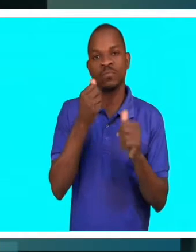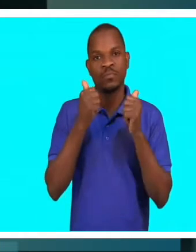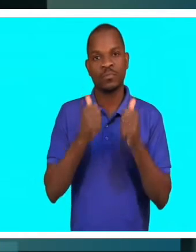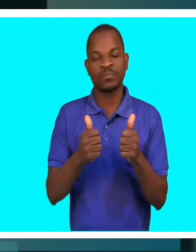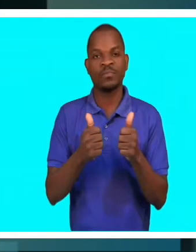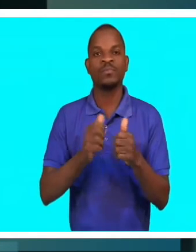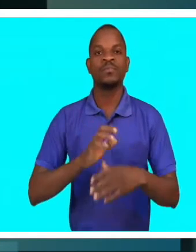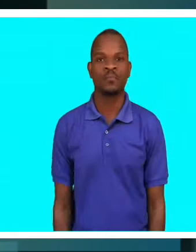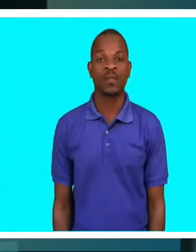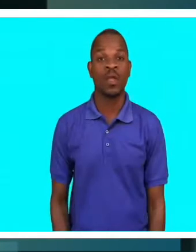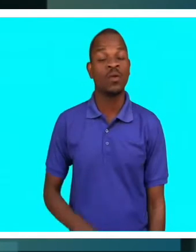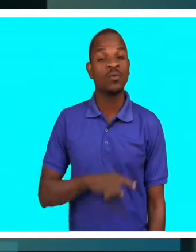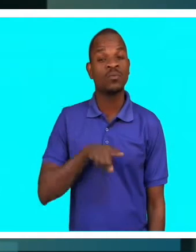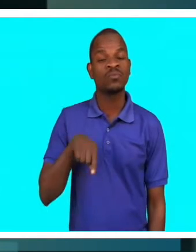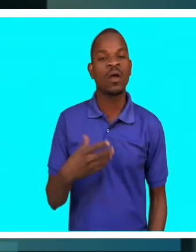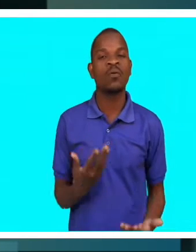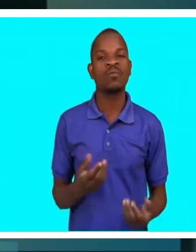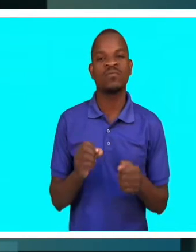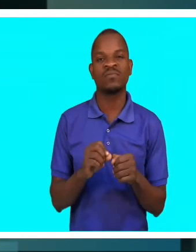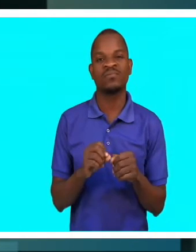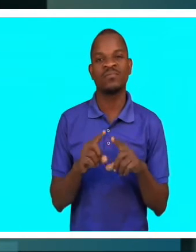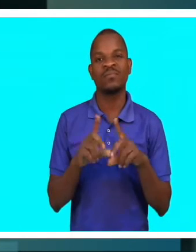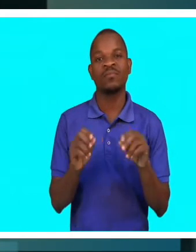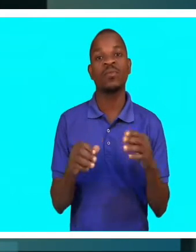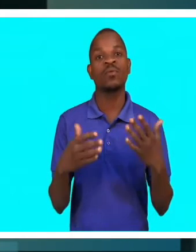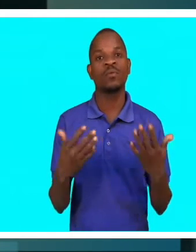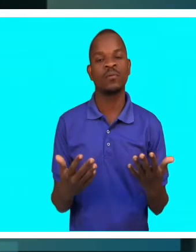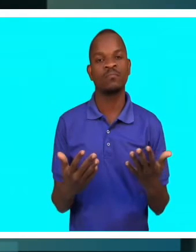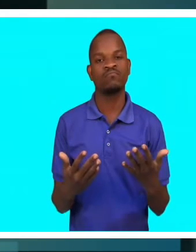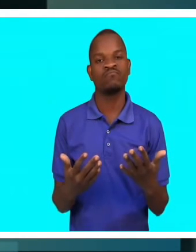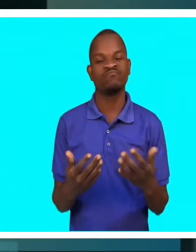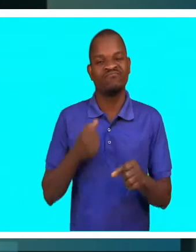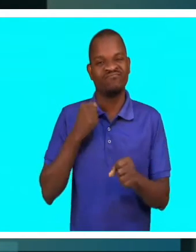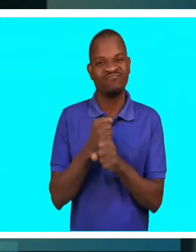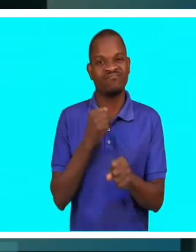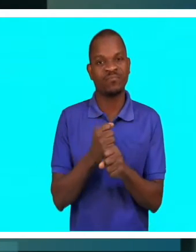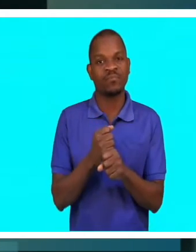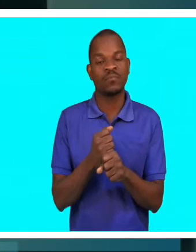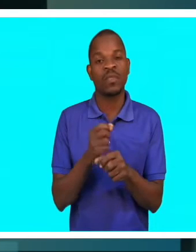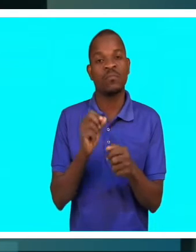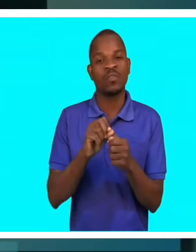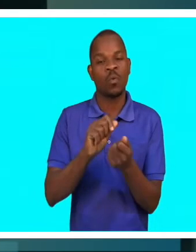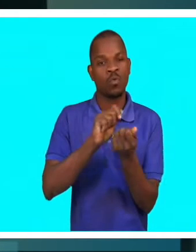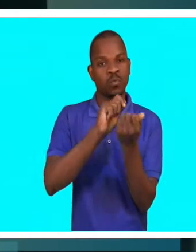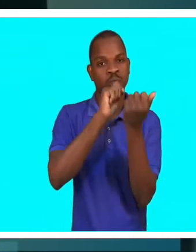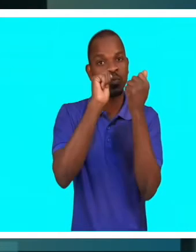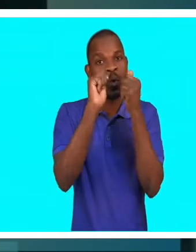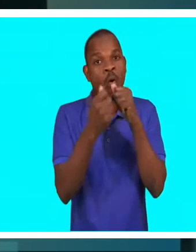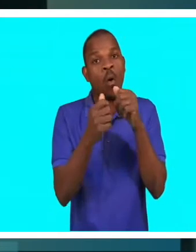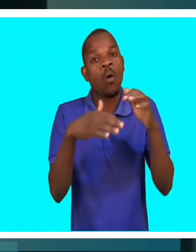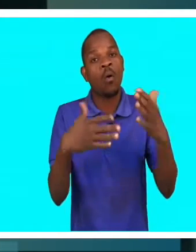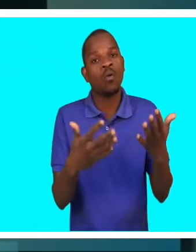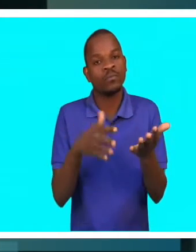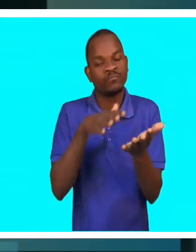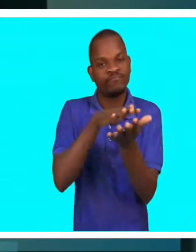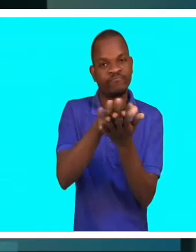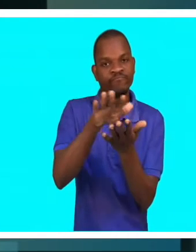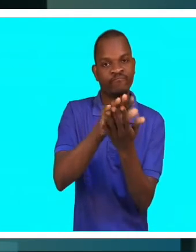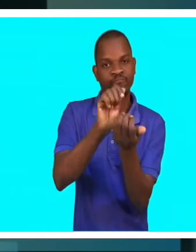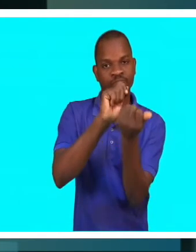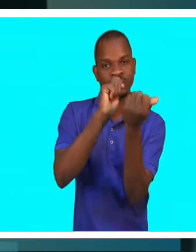alimentares. Nós estamos em processo de trabalhar no sentido de alterar ou influenciar positivamente os hábitos